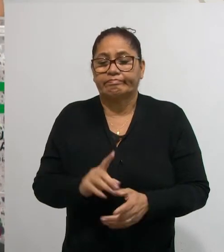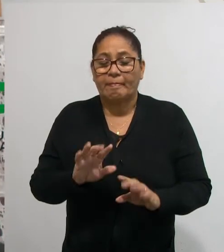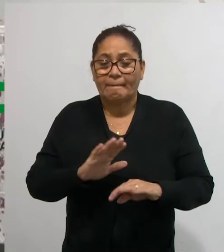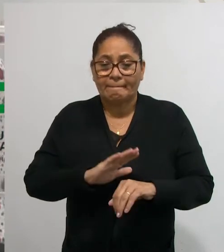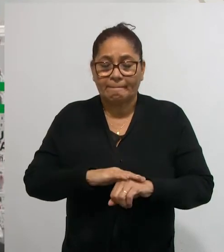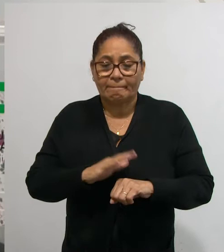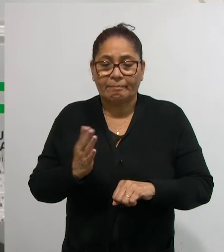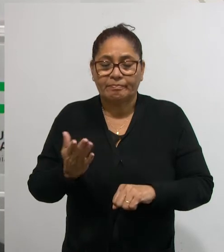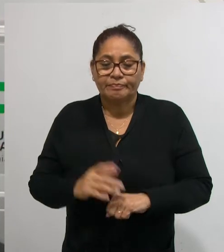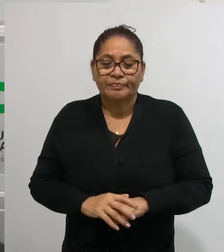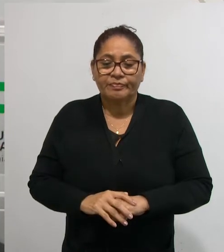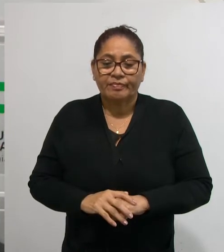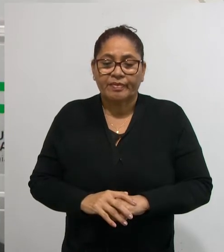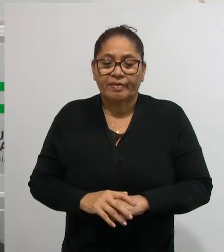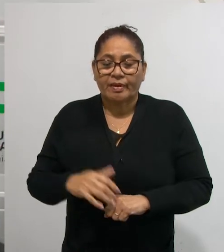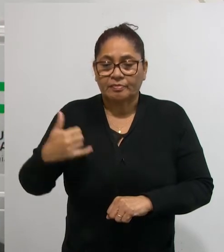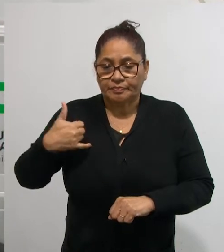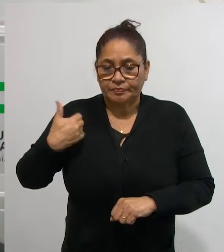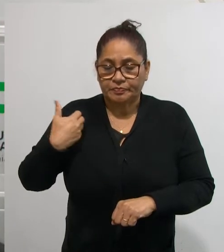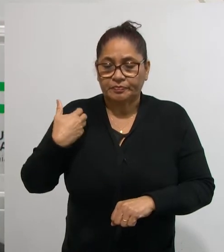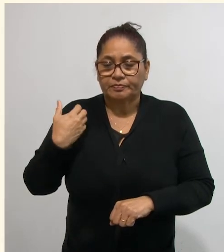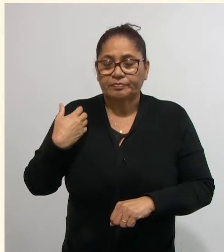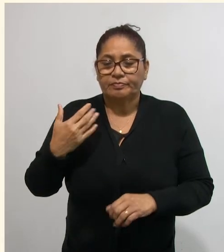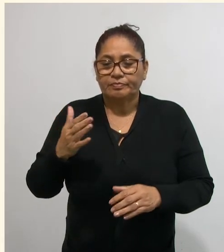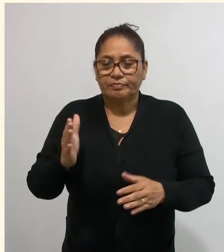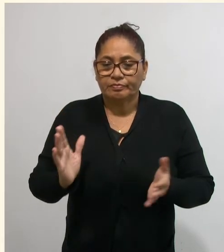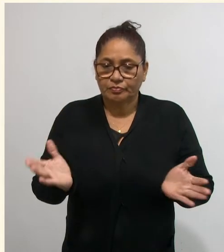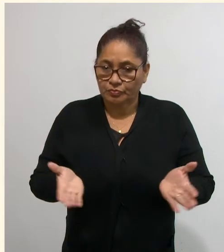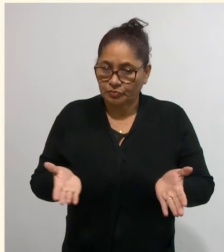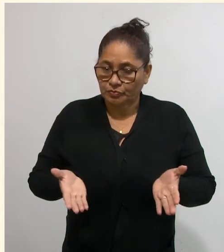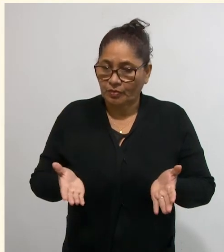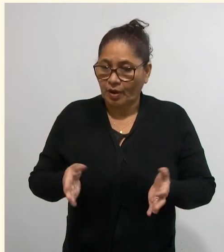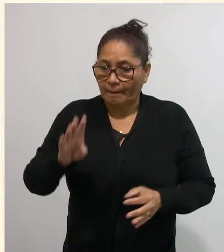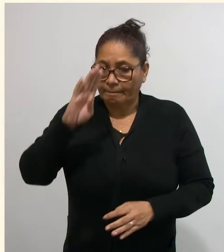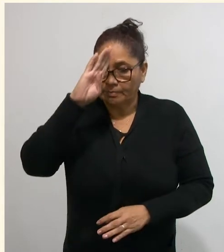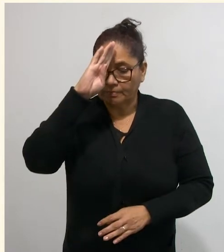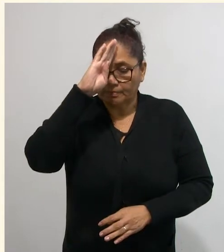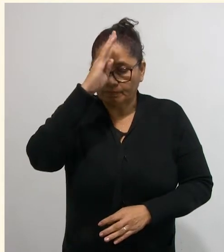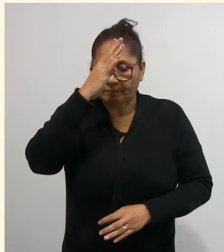na Idade Moderna, que a gente tem aqui como principal